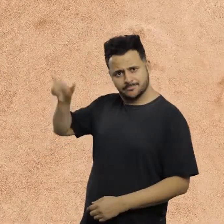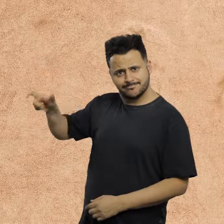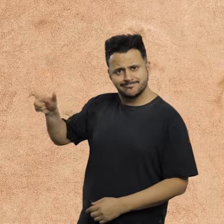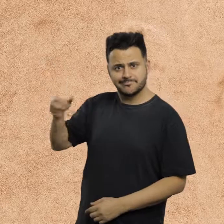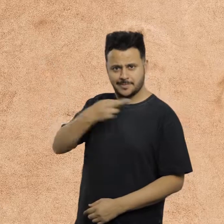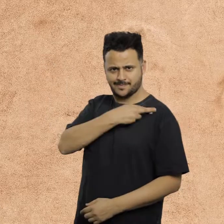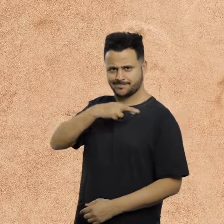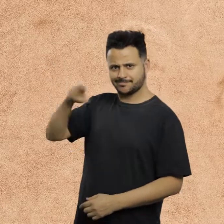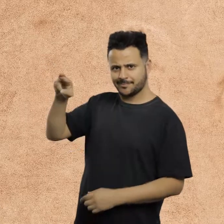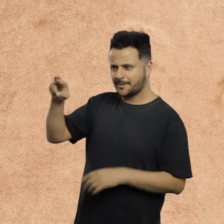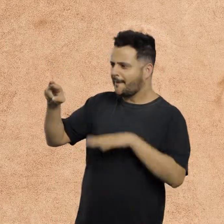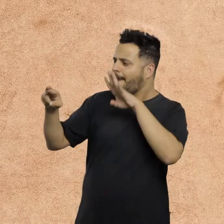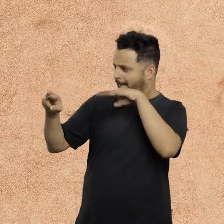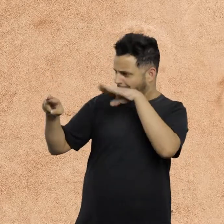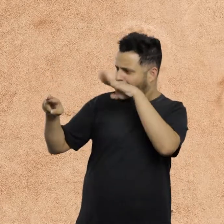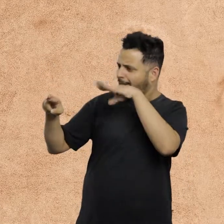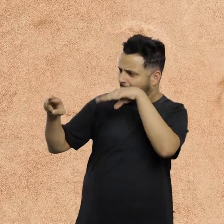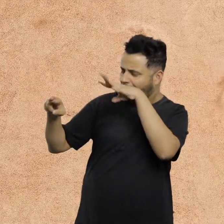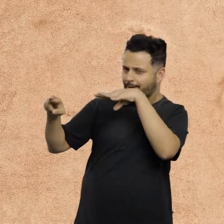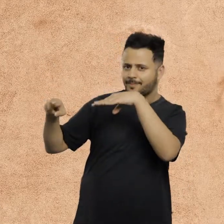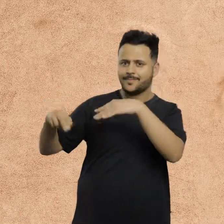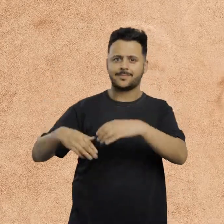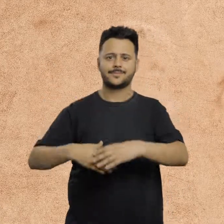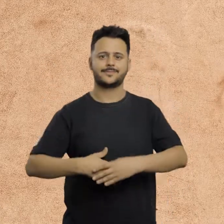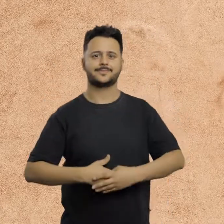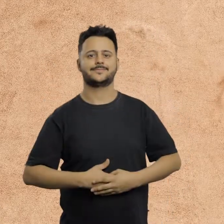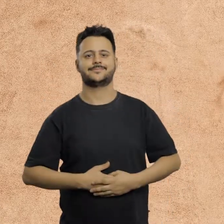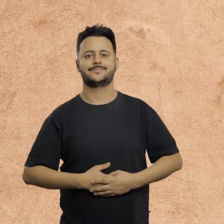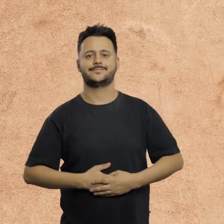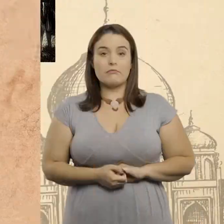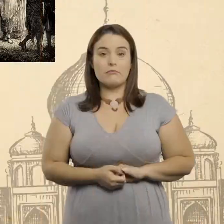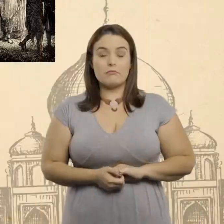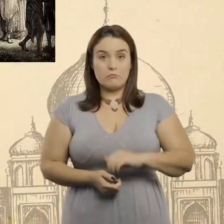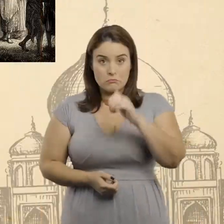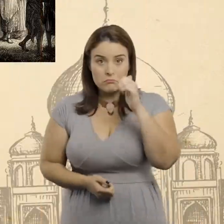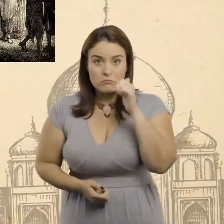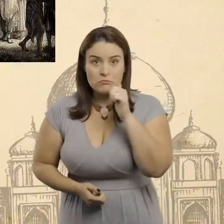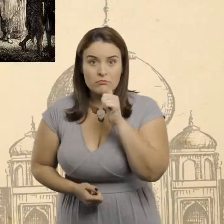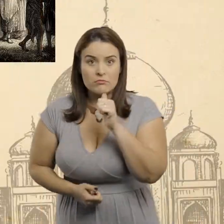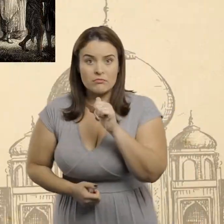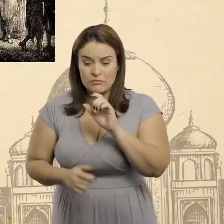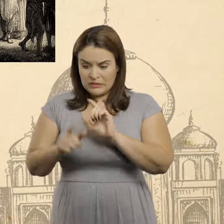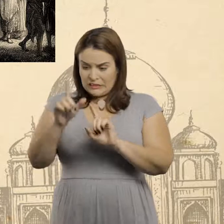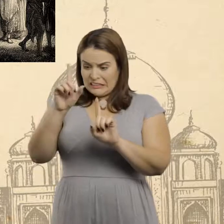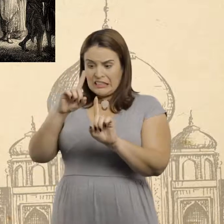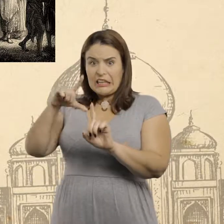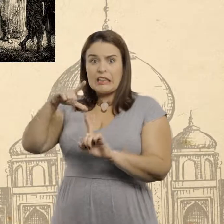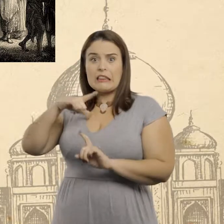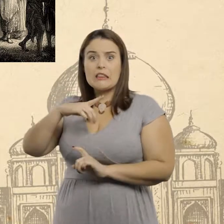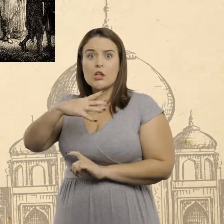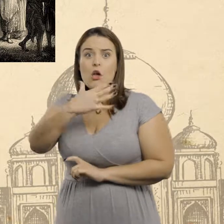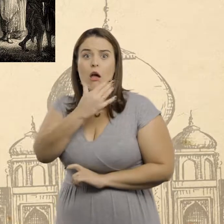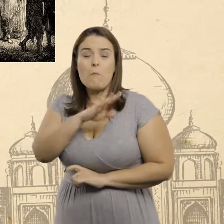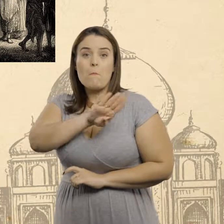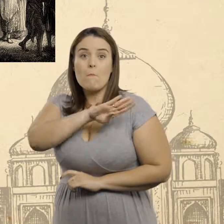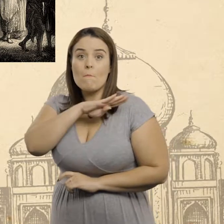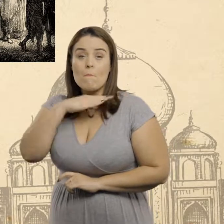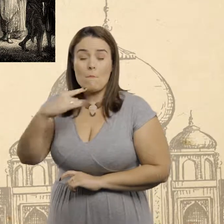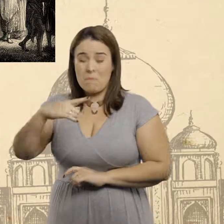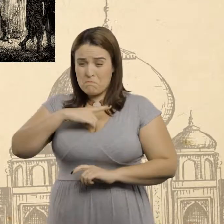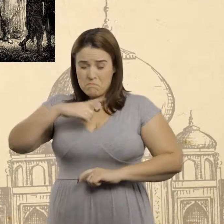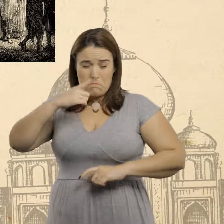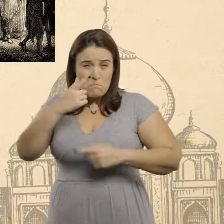Fanático. Pessoa que acredita muito em uma religião. Atrás dessa mulher trazia um homem morto